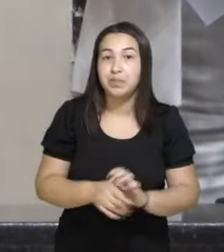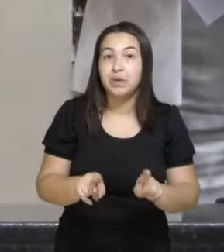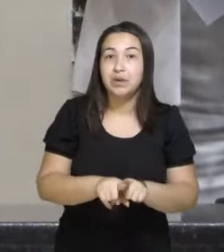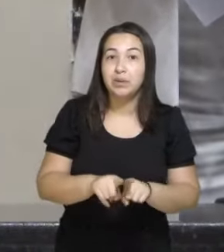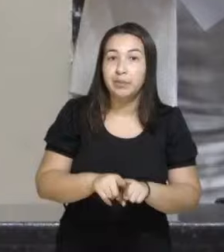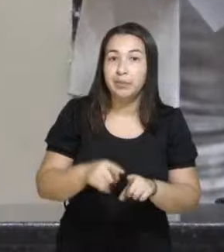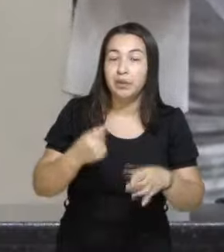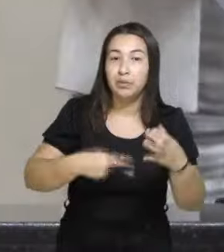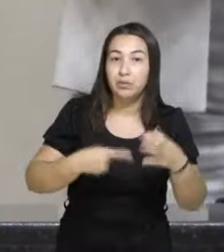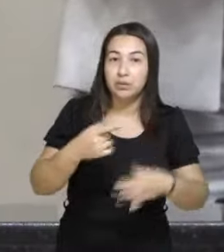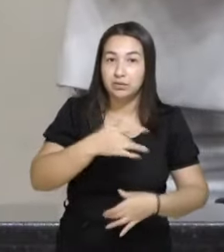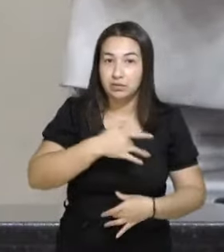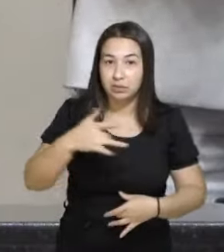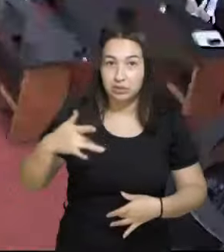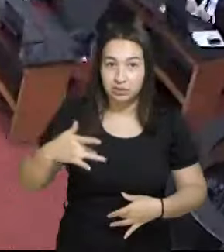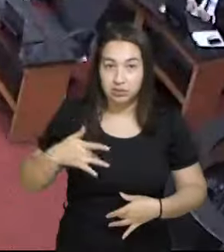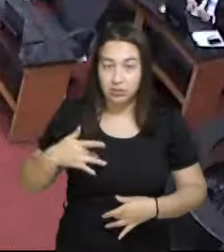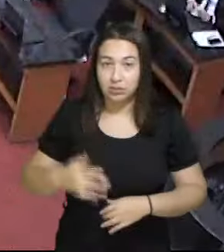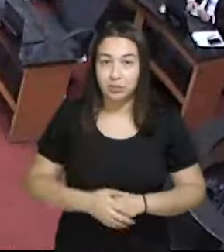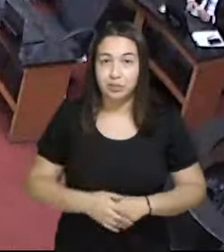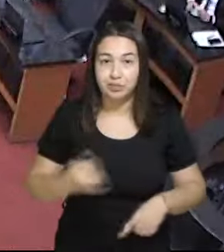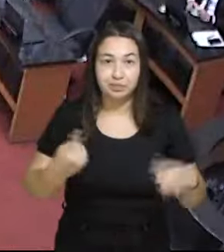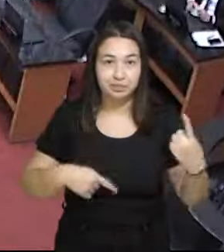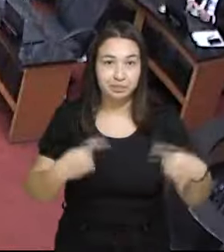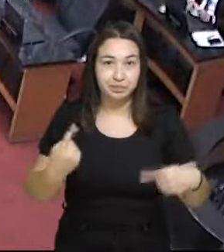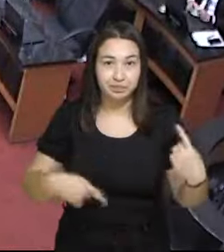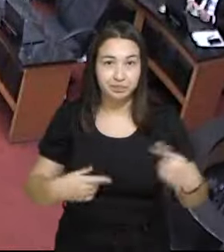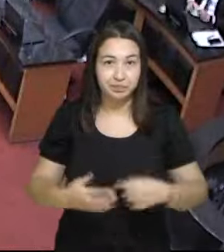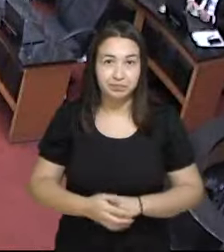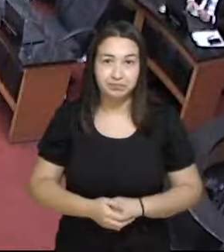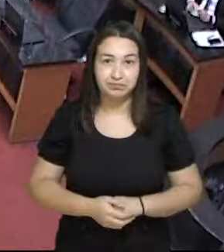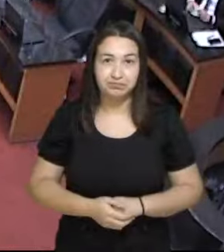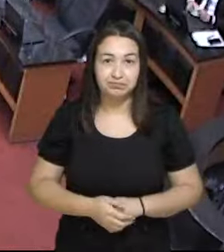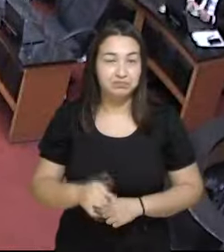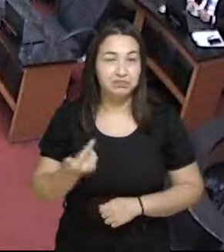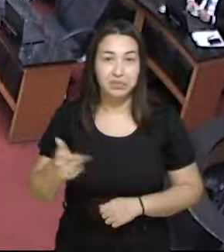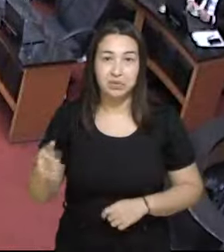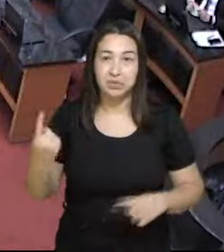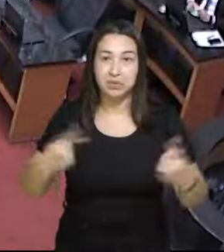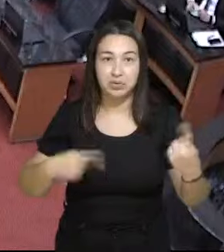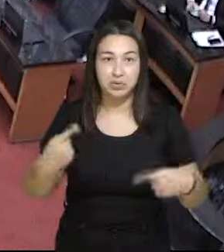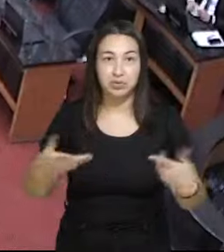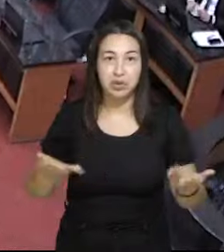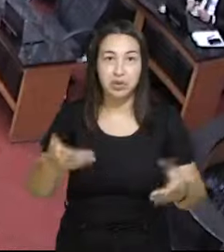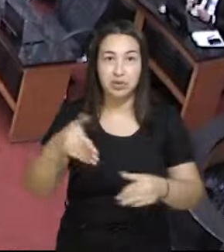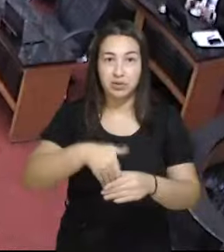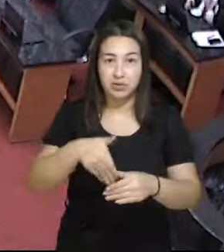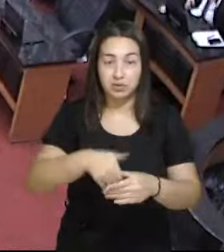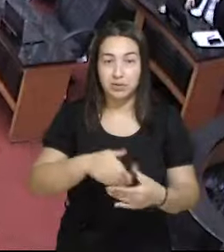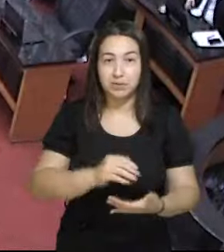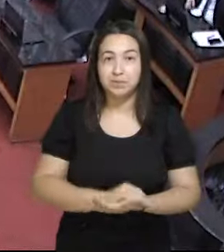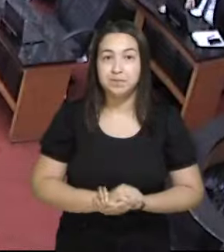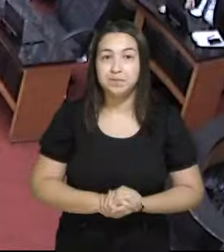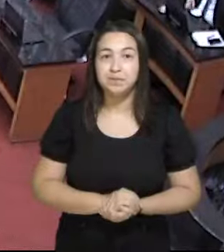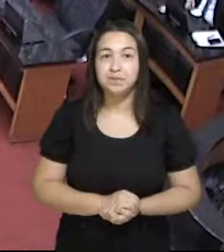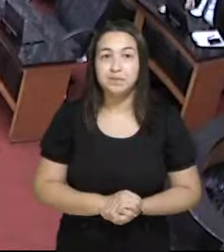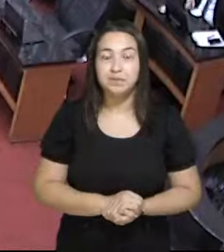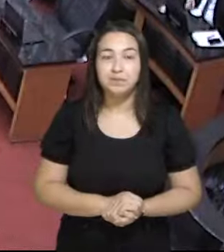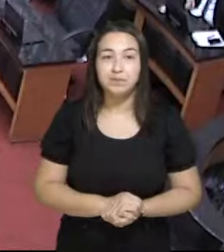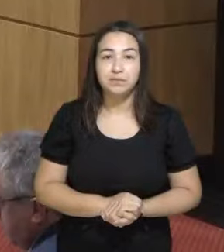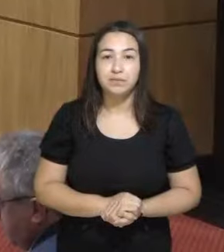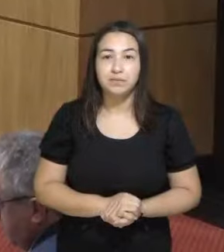Saúde, relator deputado Neudis Areta, em discussão. Não havendo quem queira discutir em votação, deputados que aprovam, permaneçam como se